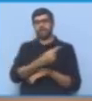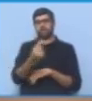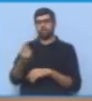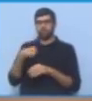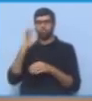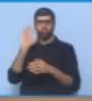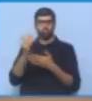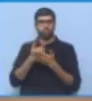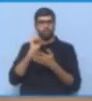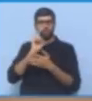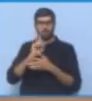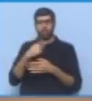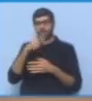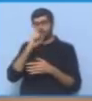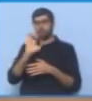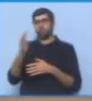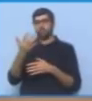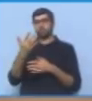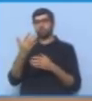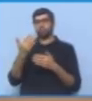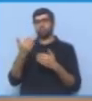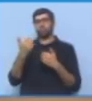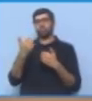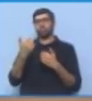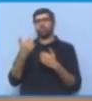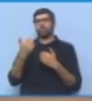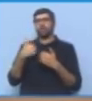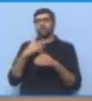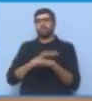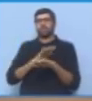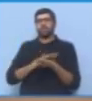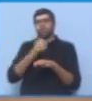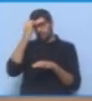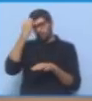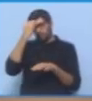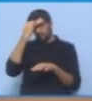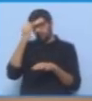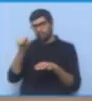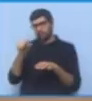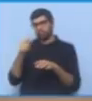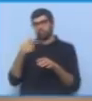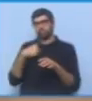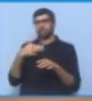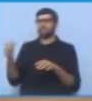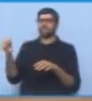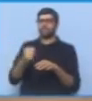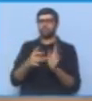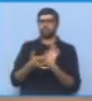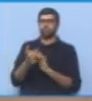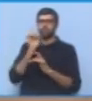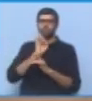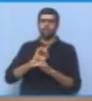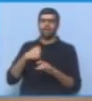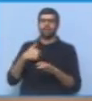muito importante. Recorde-se, por exemplo, quando colocam a pecadora arrependida, para dar trazem até Jesus uma mulher que é apanhada